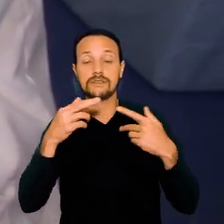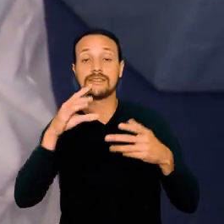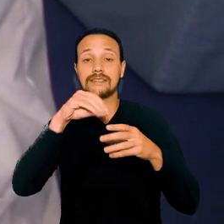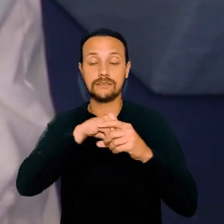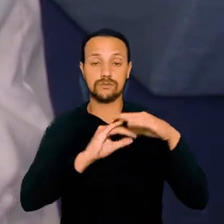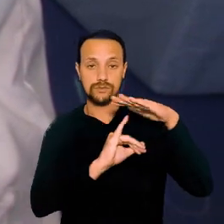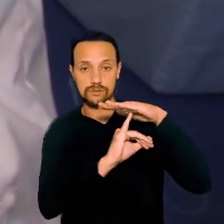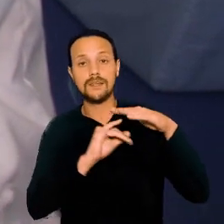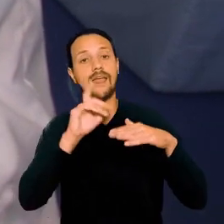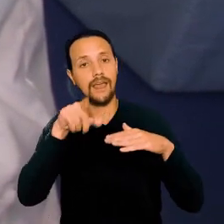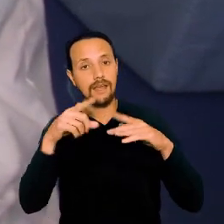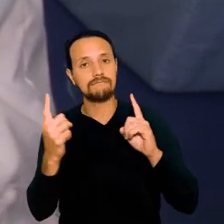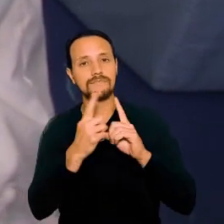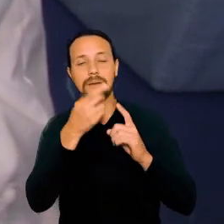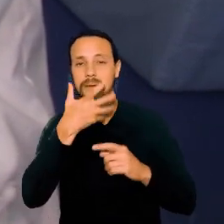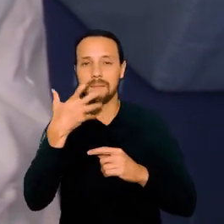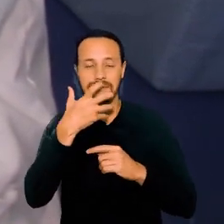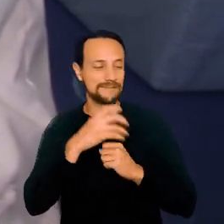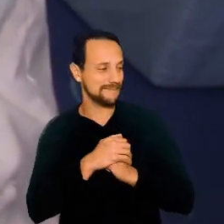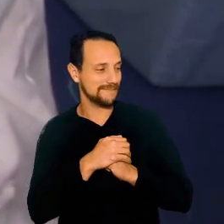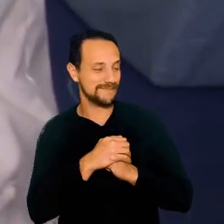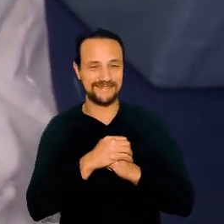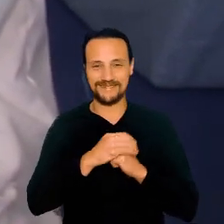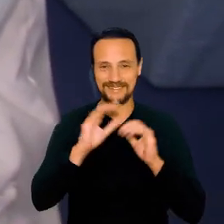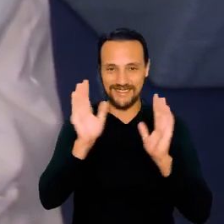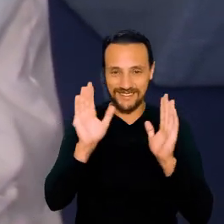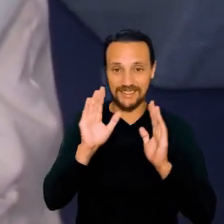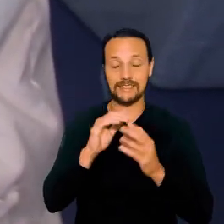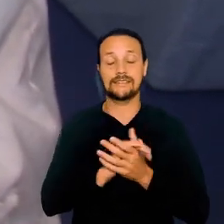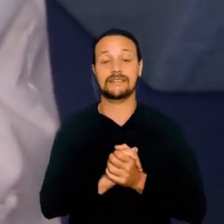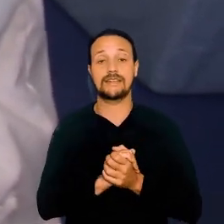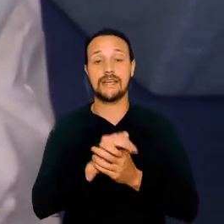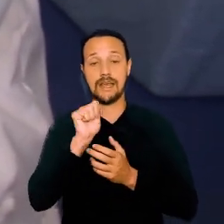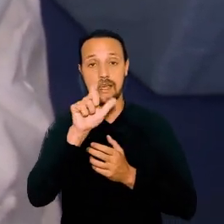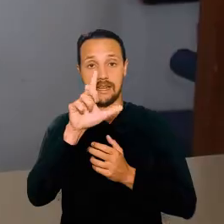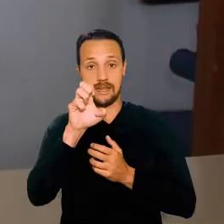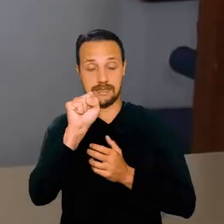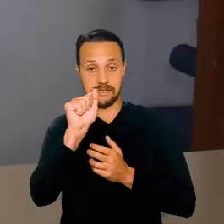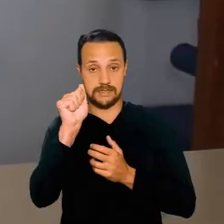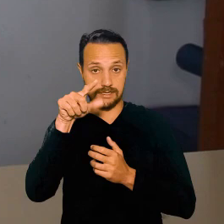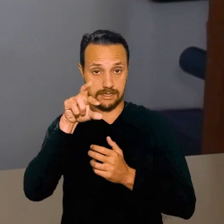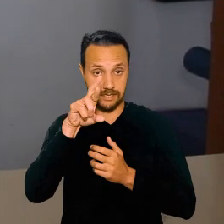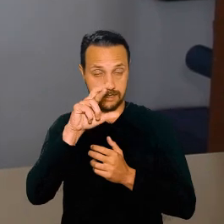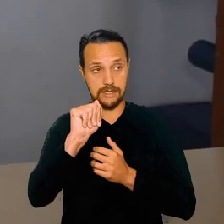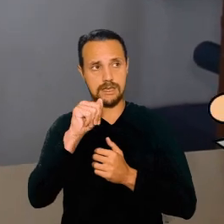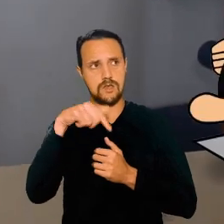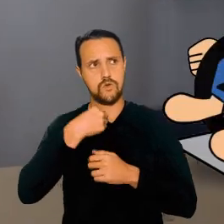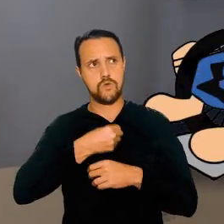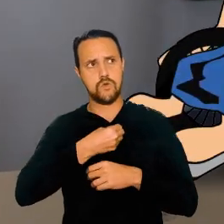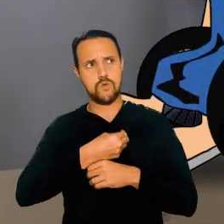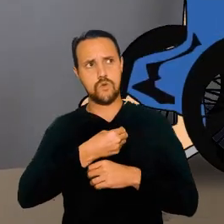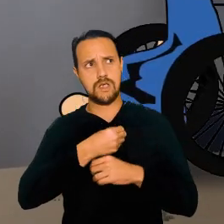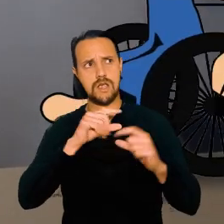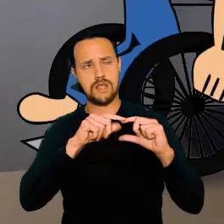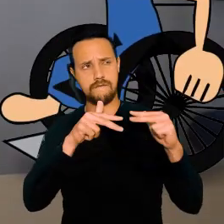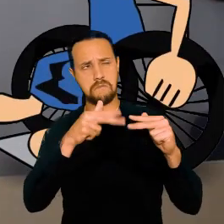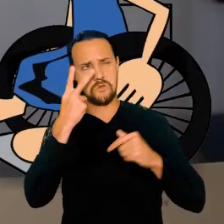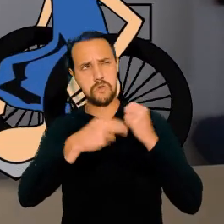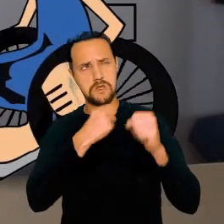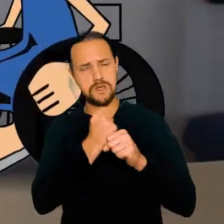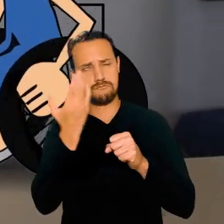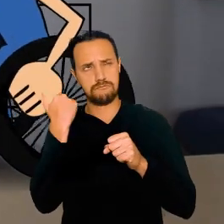qualquer ambiente da pessoa, porque a terapia ocupacional ela trabalha com as atividades de vida diária. E se o paciente